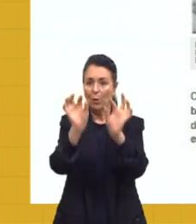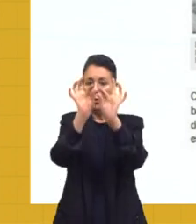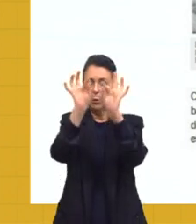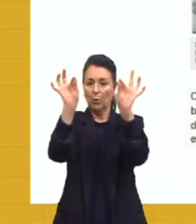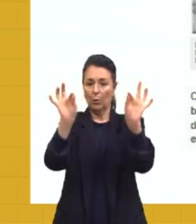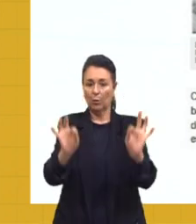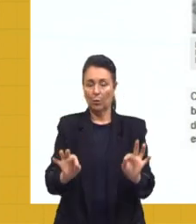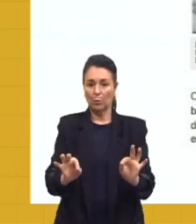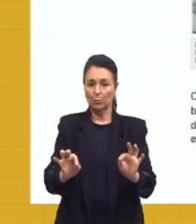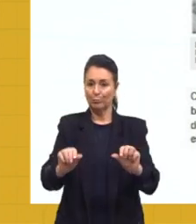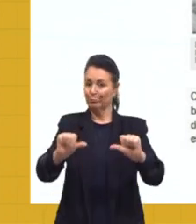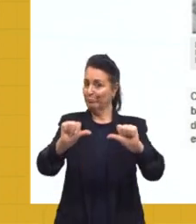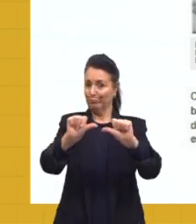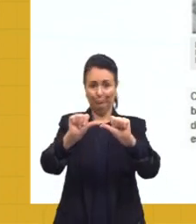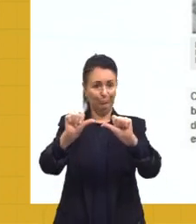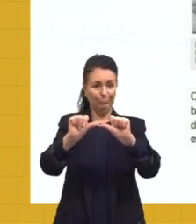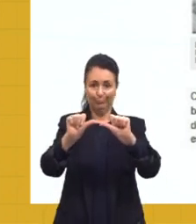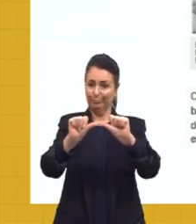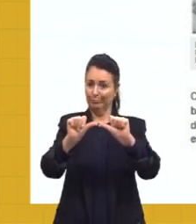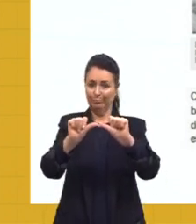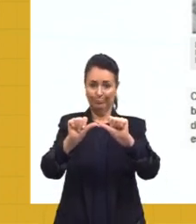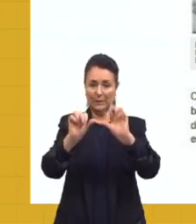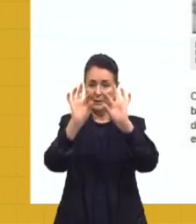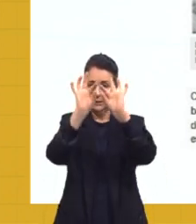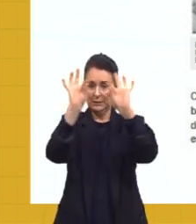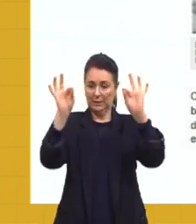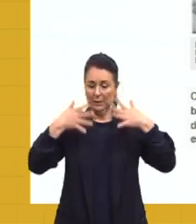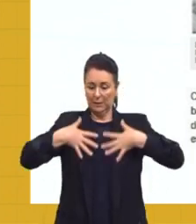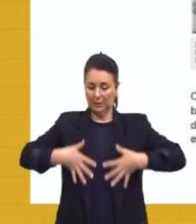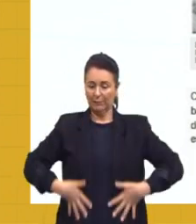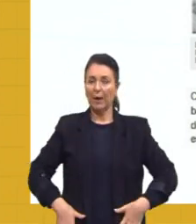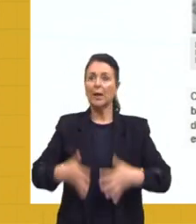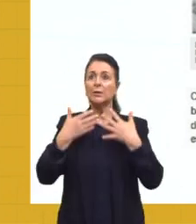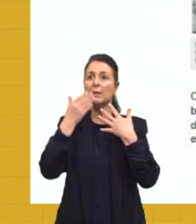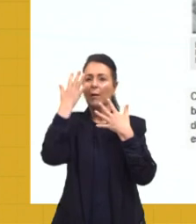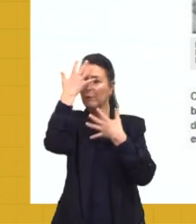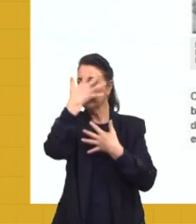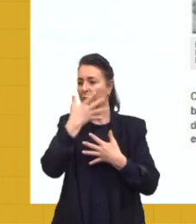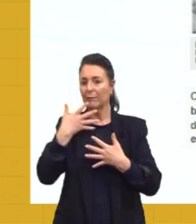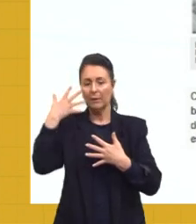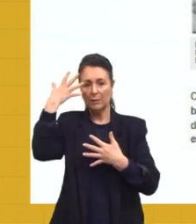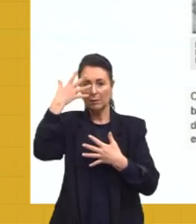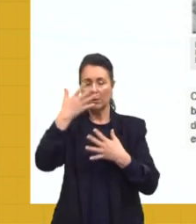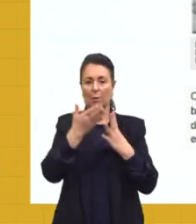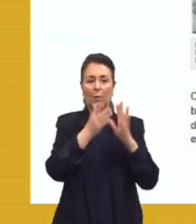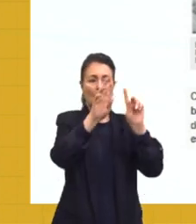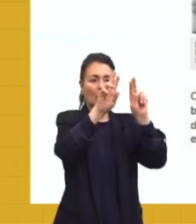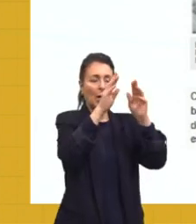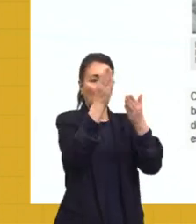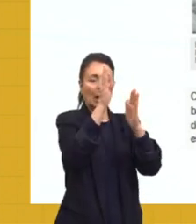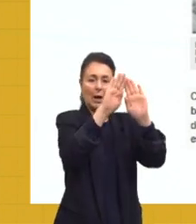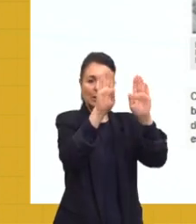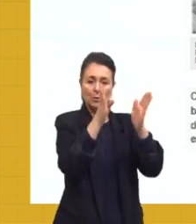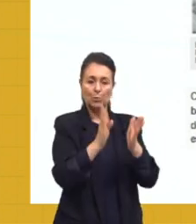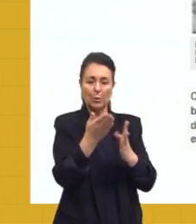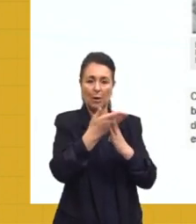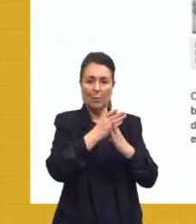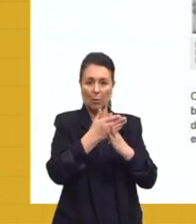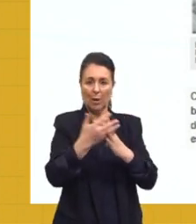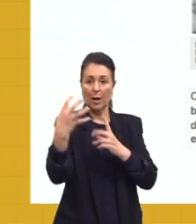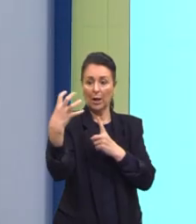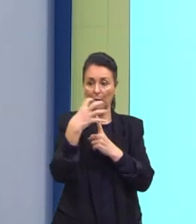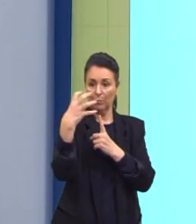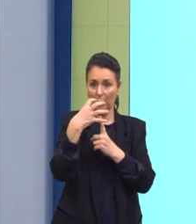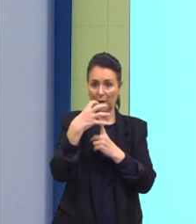assimétricos riqueza de detalhes nas vestes e nas feições A escultura barroca no brasil tem forte influência